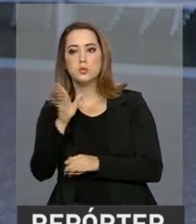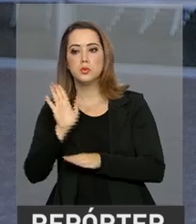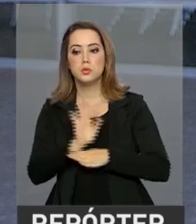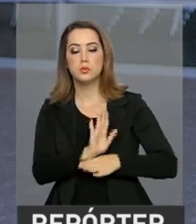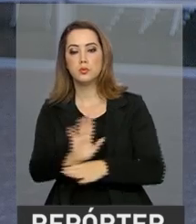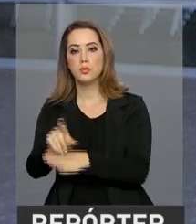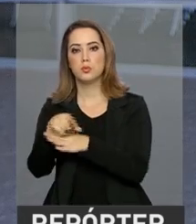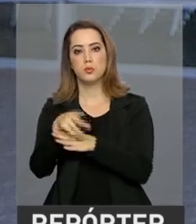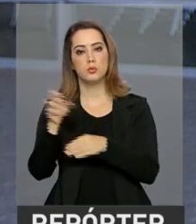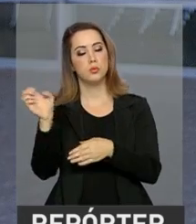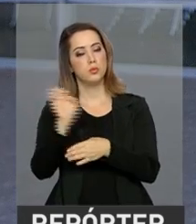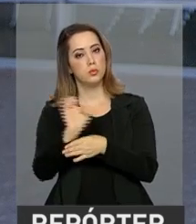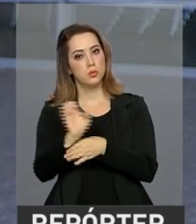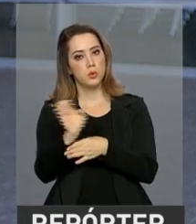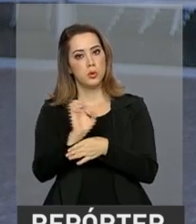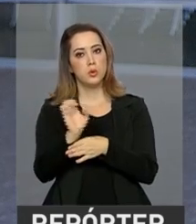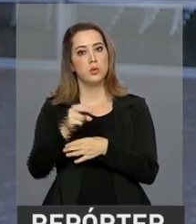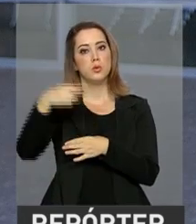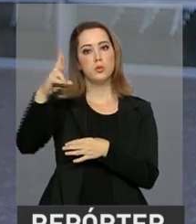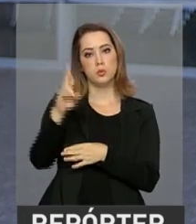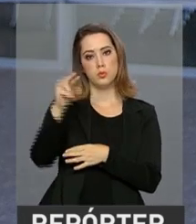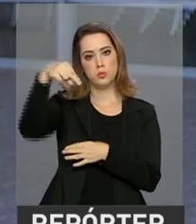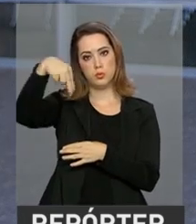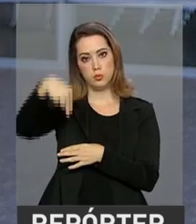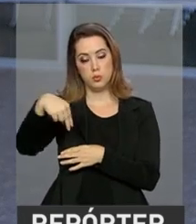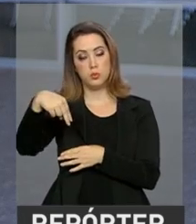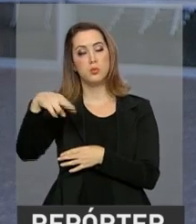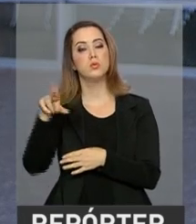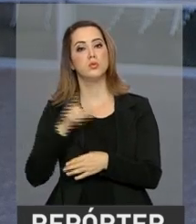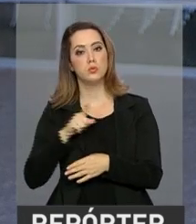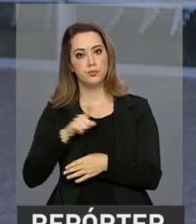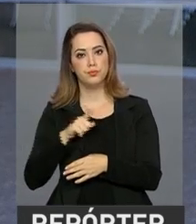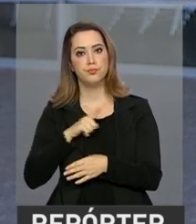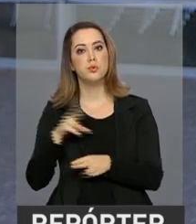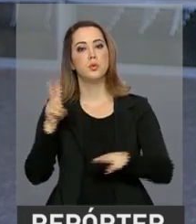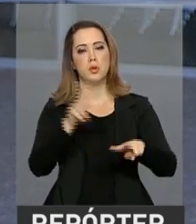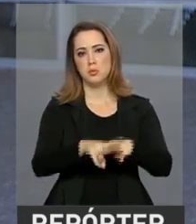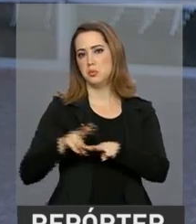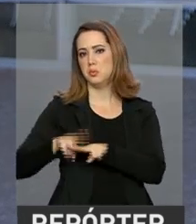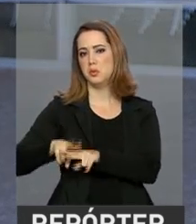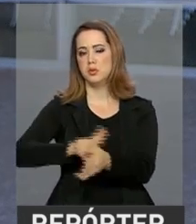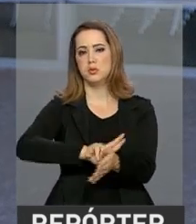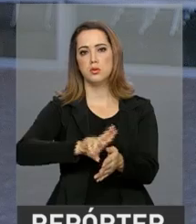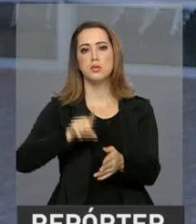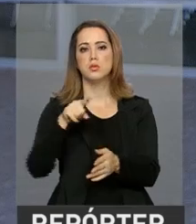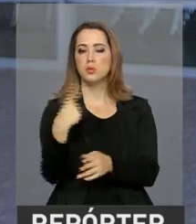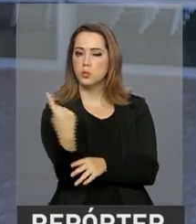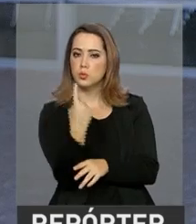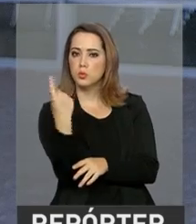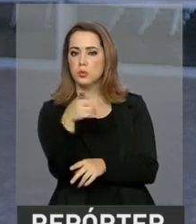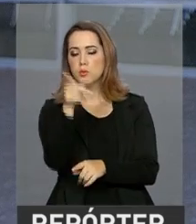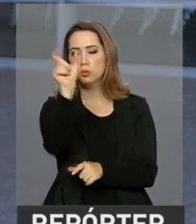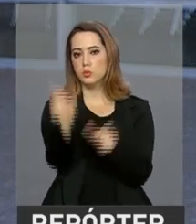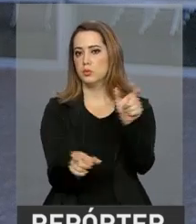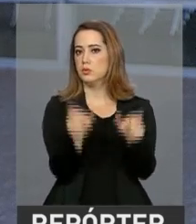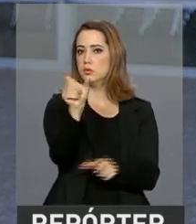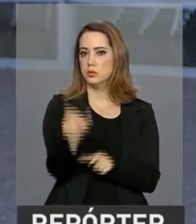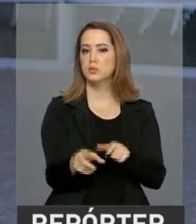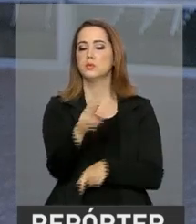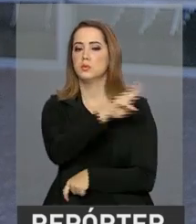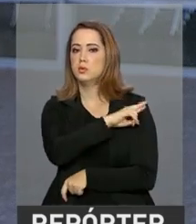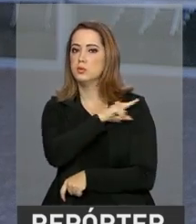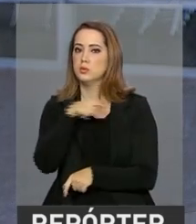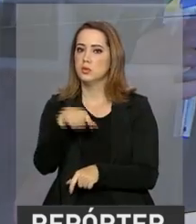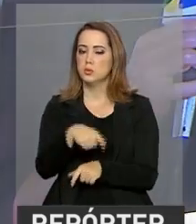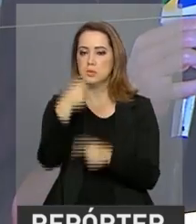pedido do governador do estado, Robinson Faria. O estado do Rio Grande do Norte prendeu nesse fim de semana um dos mandantes dessa série de ataques.